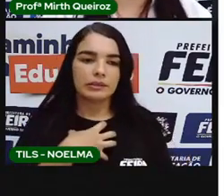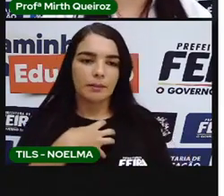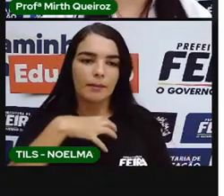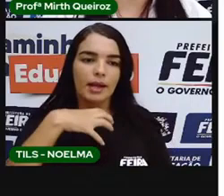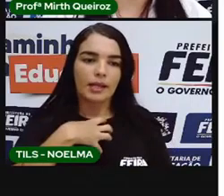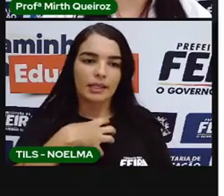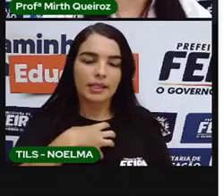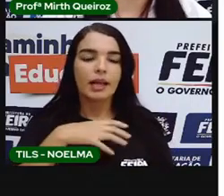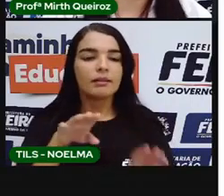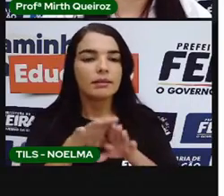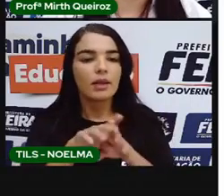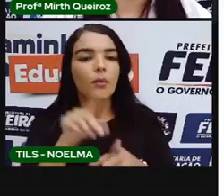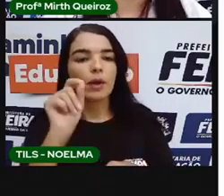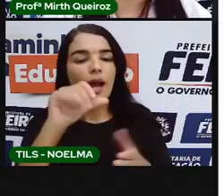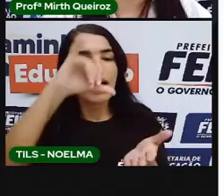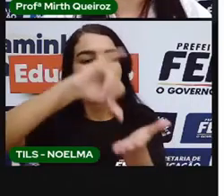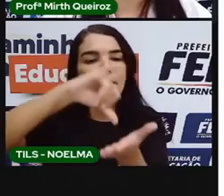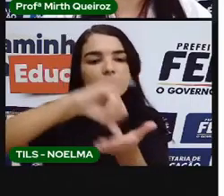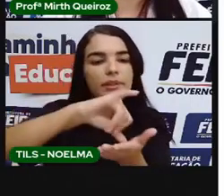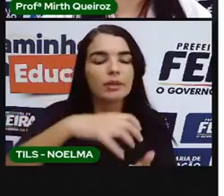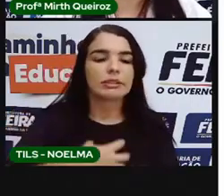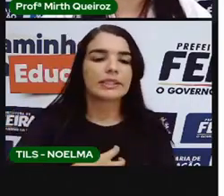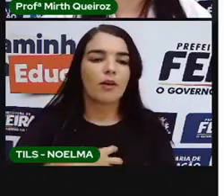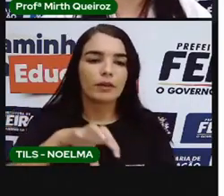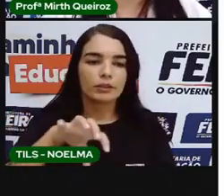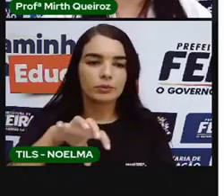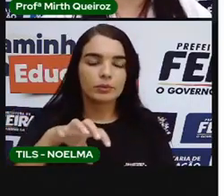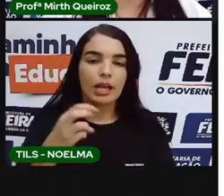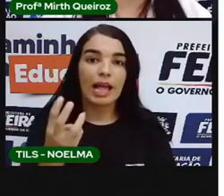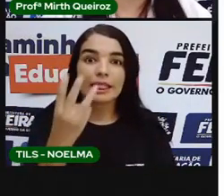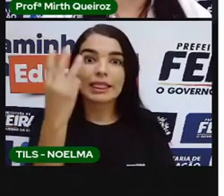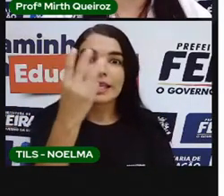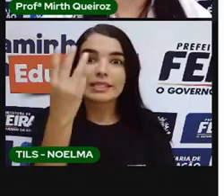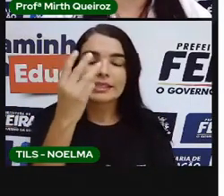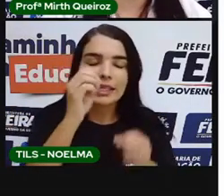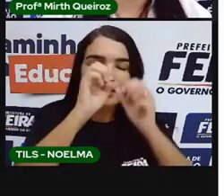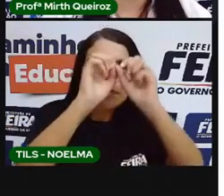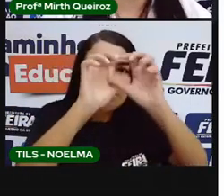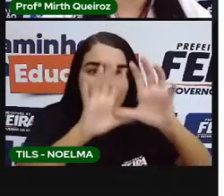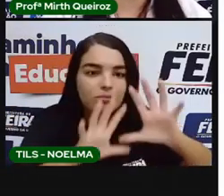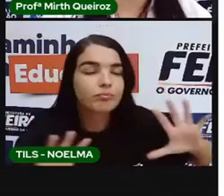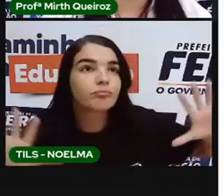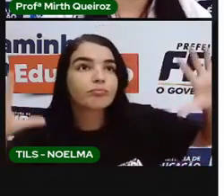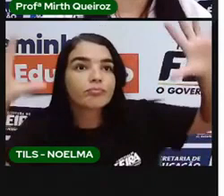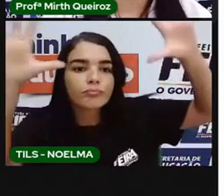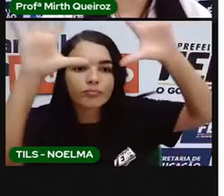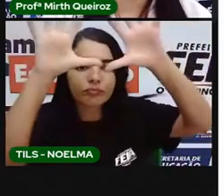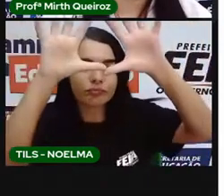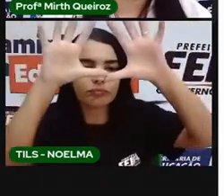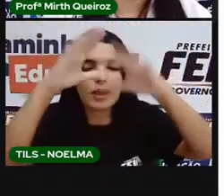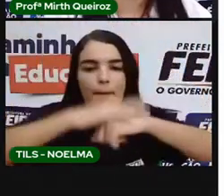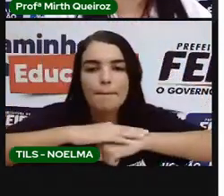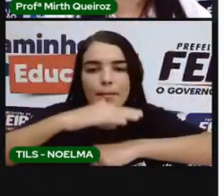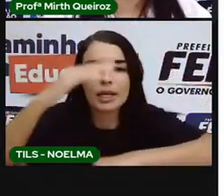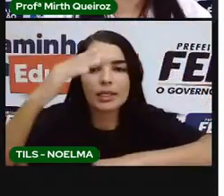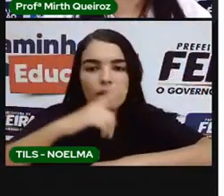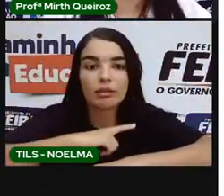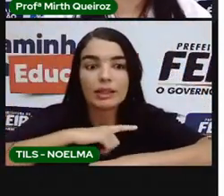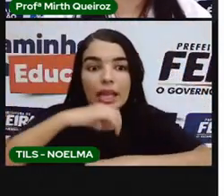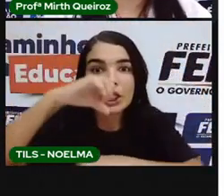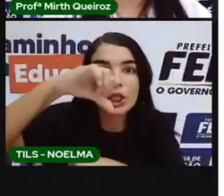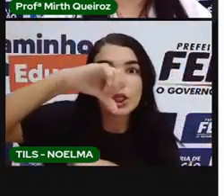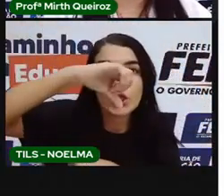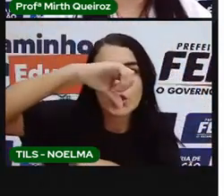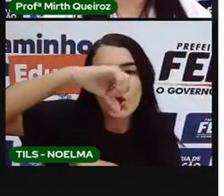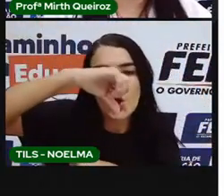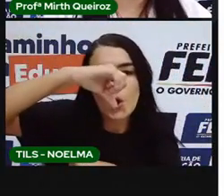região Nordeste é a terceira maior região do Brasil e é a maior em número de estados. Nós vimos aí que tem 9 estados,